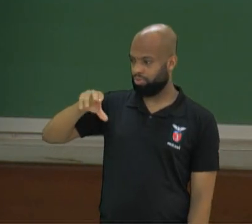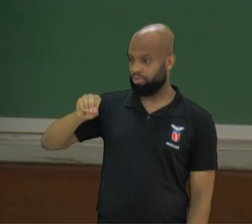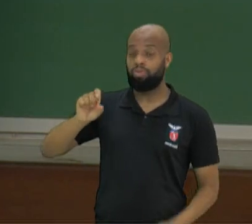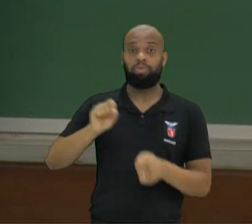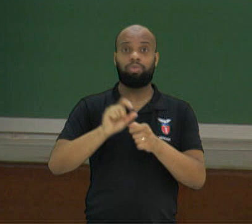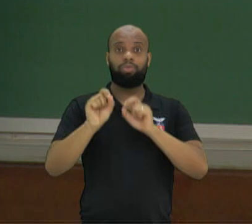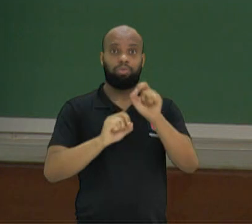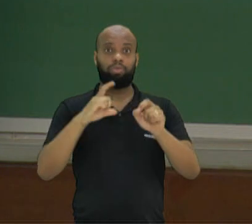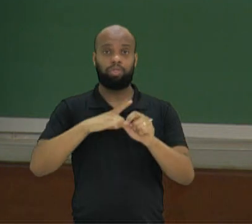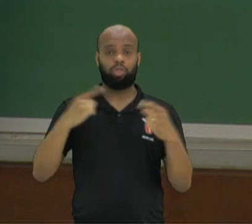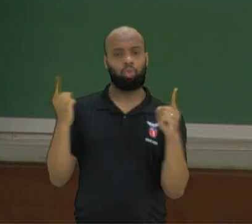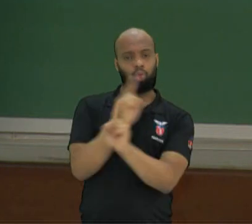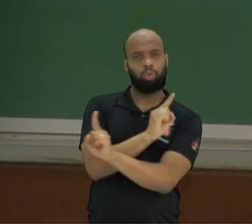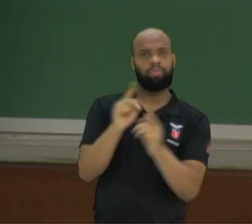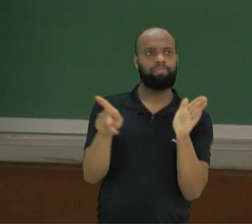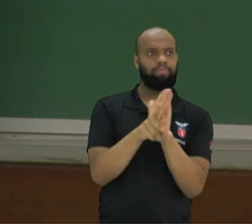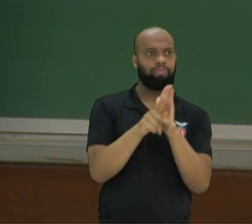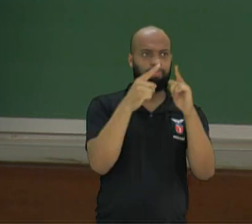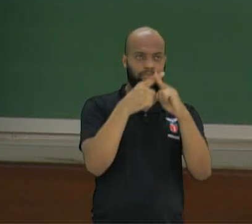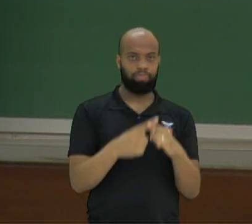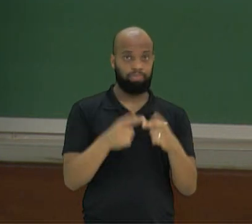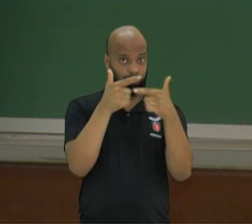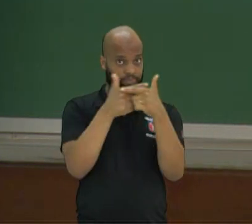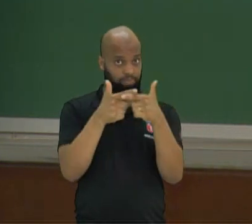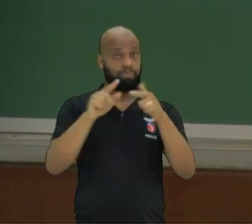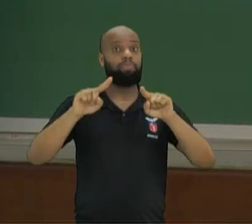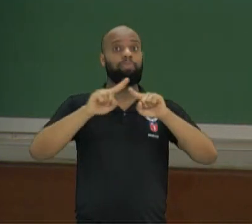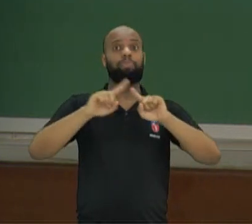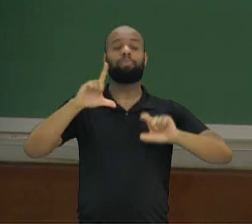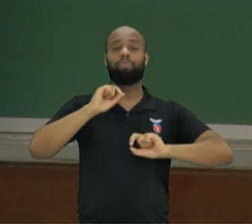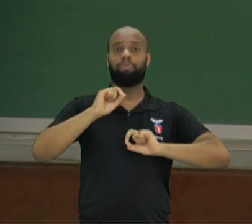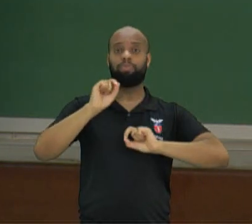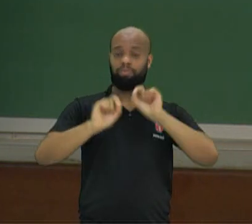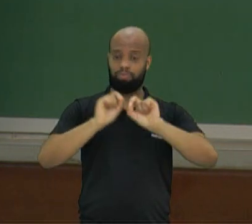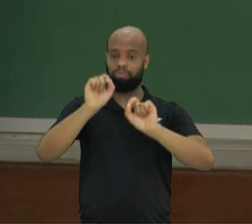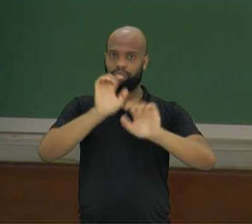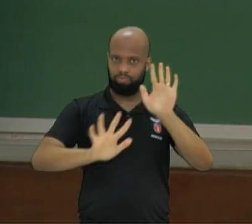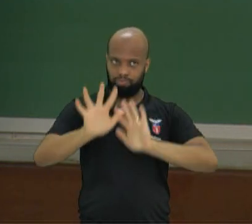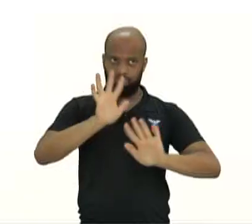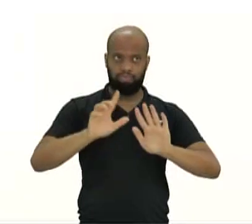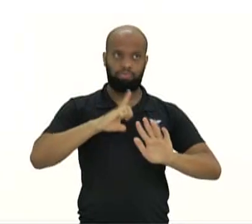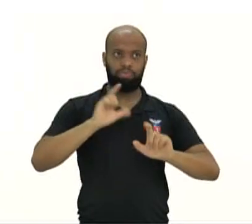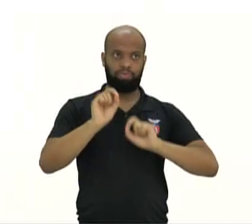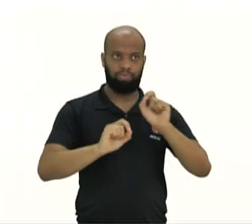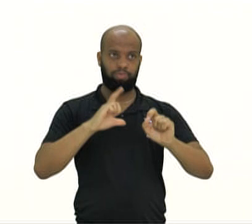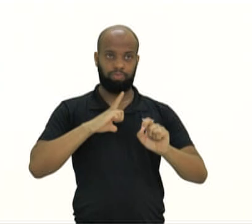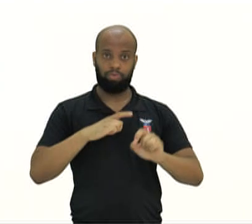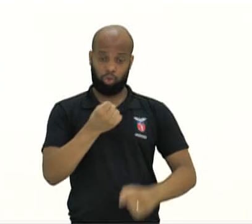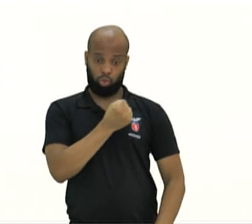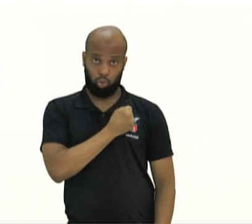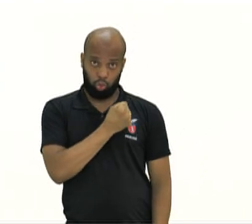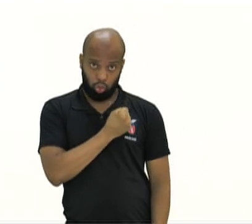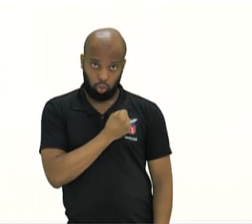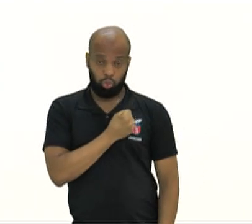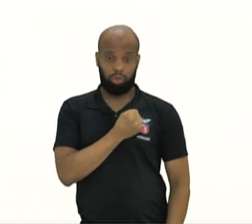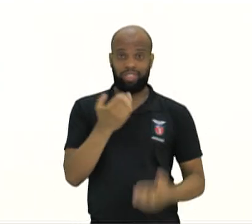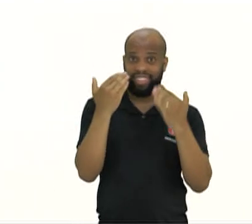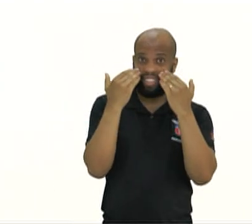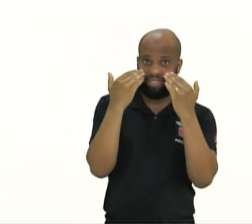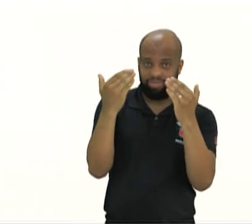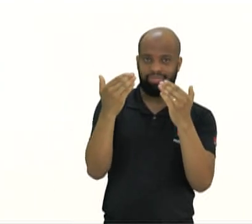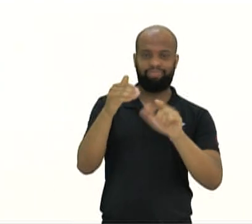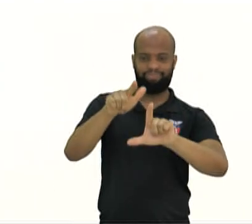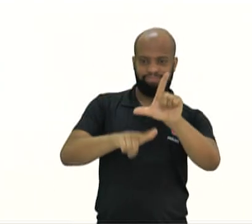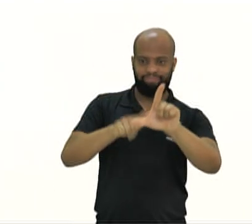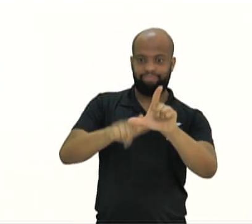fazer o processo inverso da multiplicação, mas tome alguns cuidados. Olha só, dividir os coeficientes. Às vezes, o número